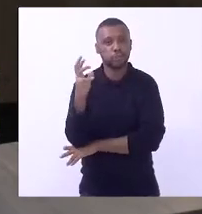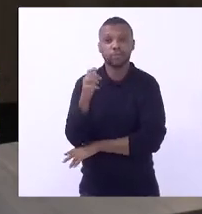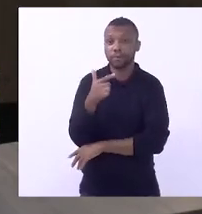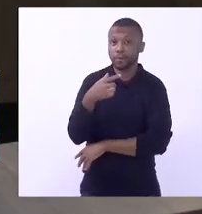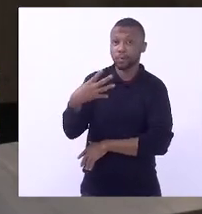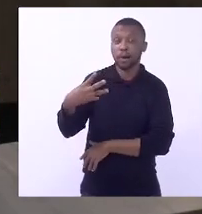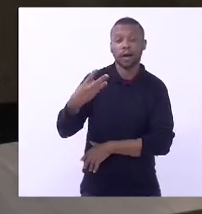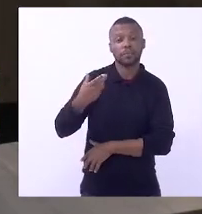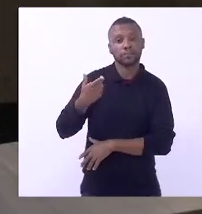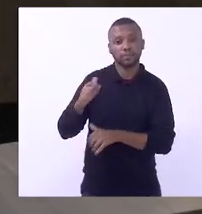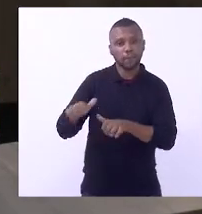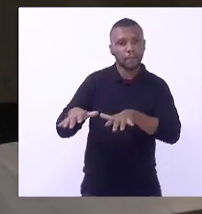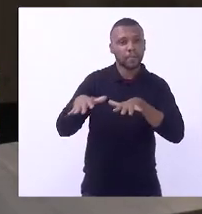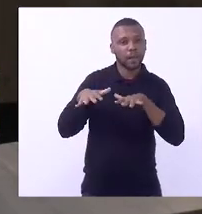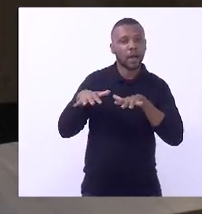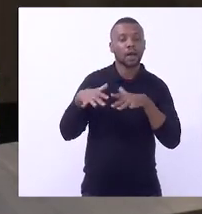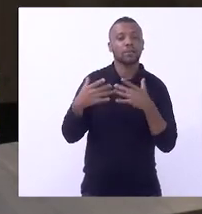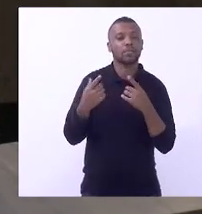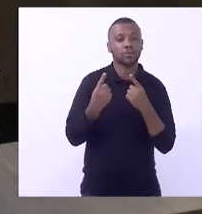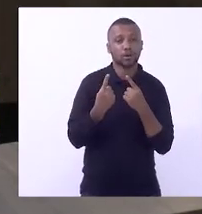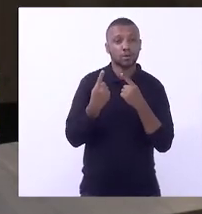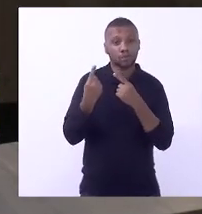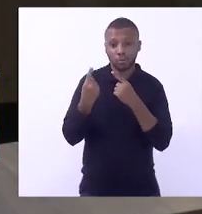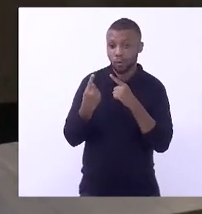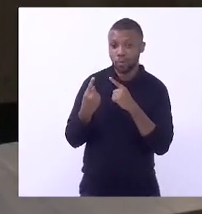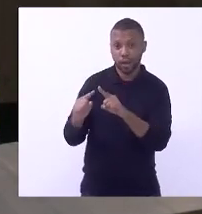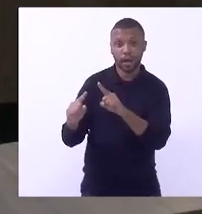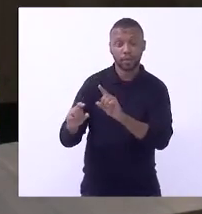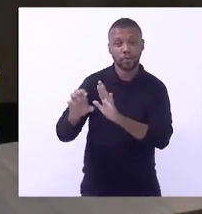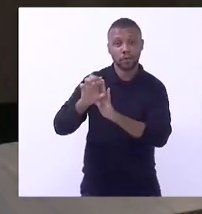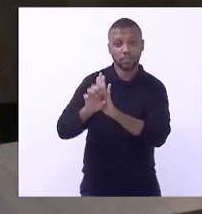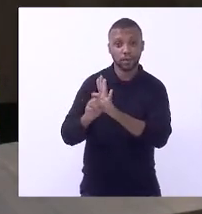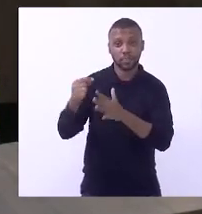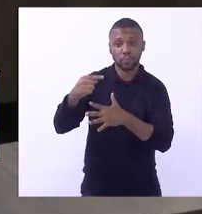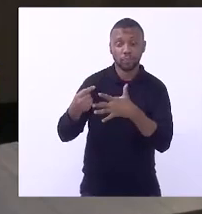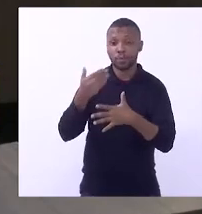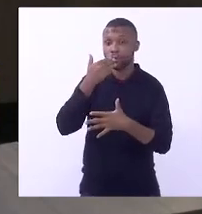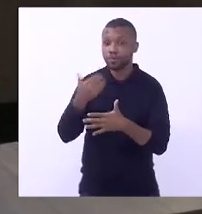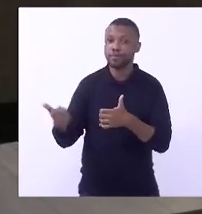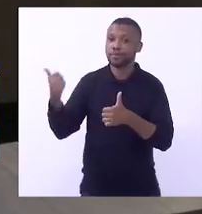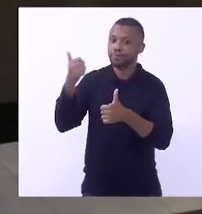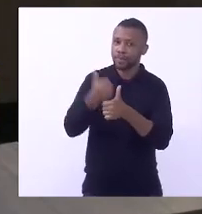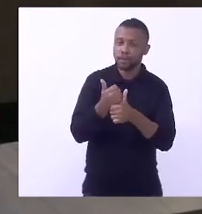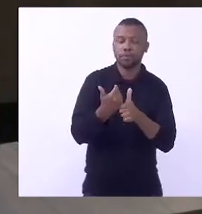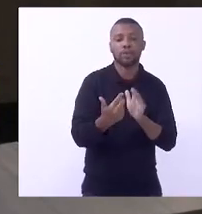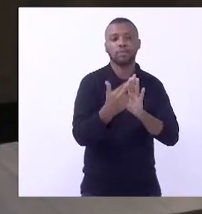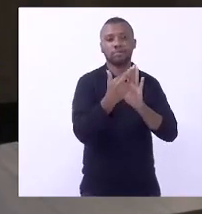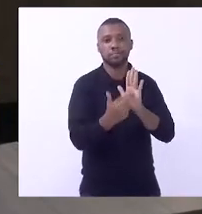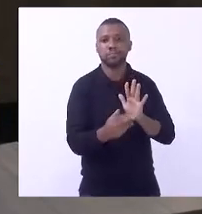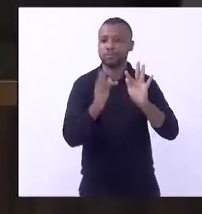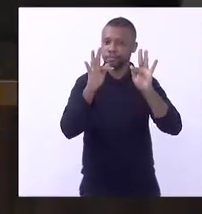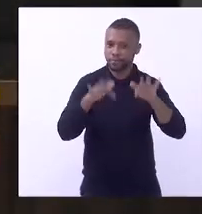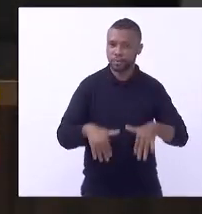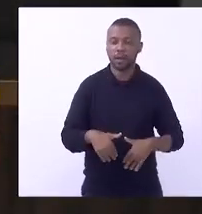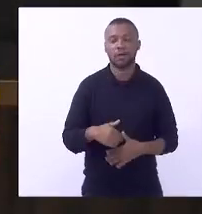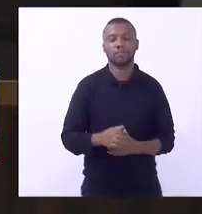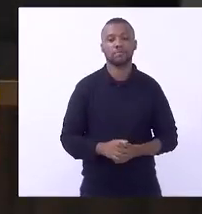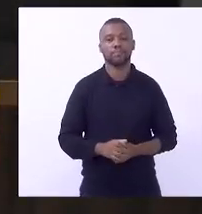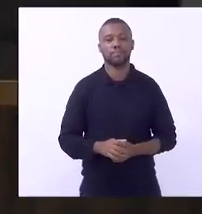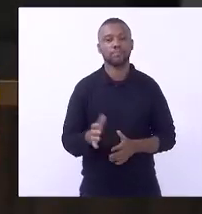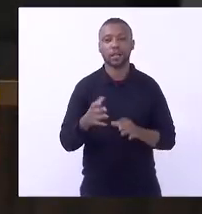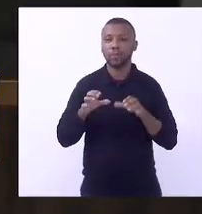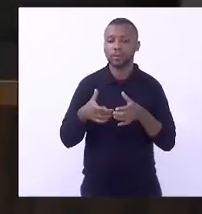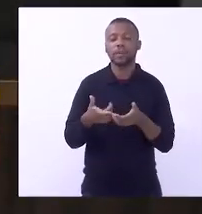plenário. Contrário às demais emendas, concluindo por substitutivo, pedindo forma final de redação. Que a presidência defere. Pela Comissão